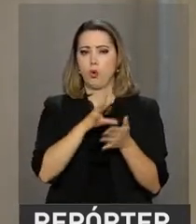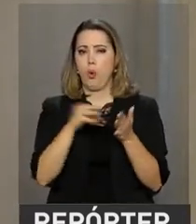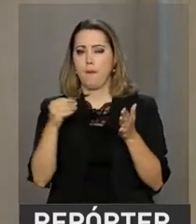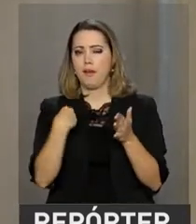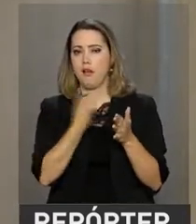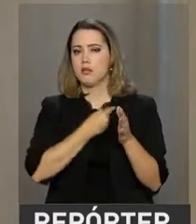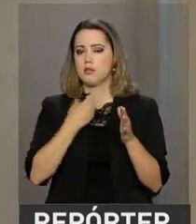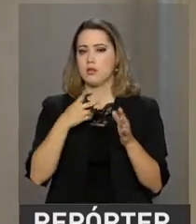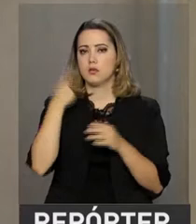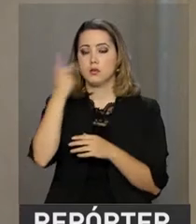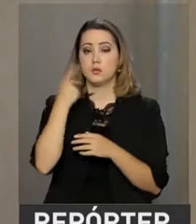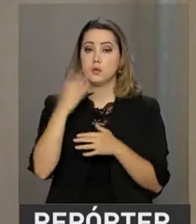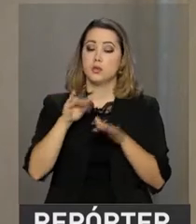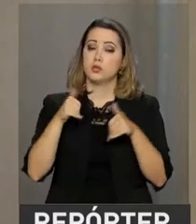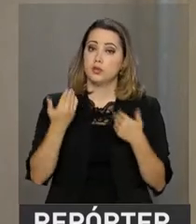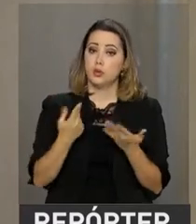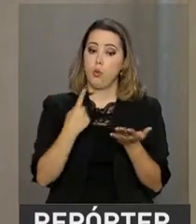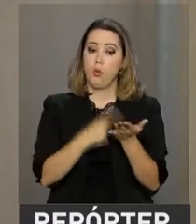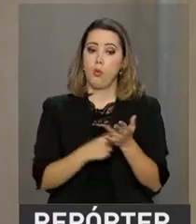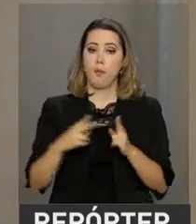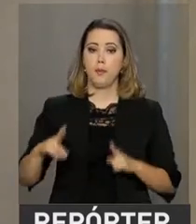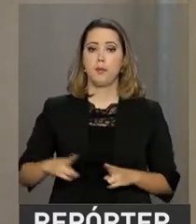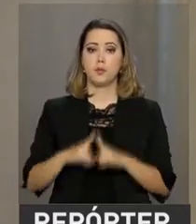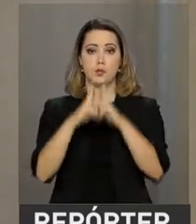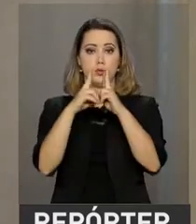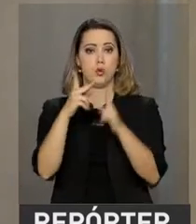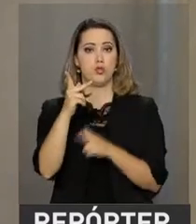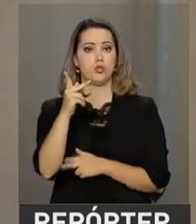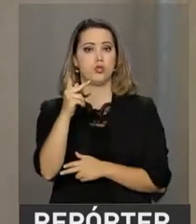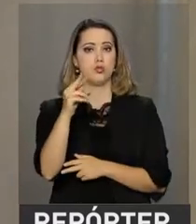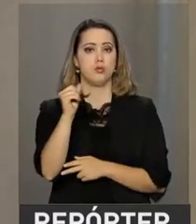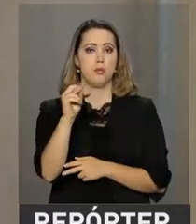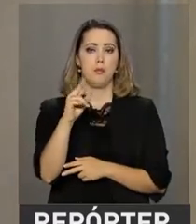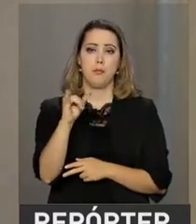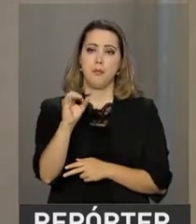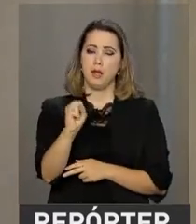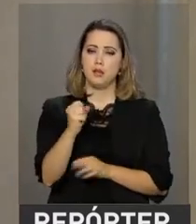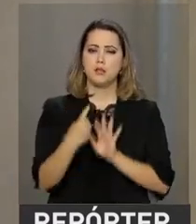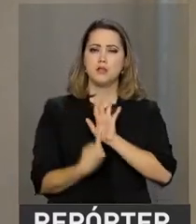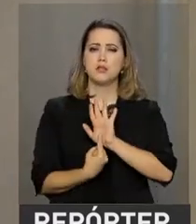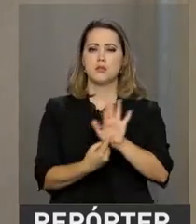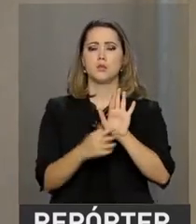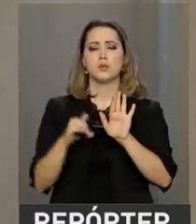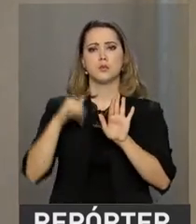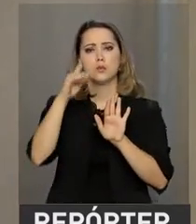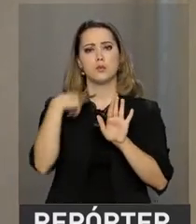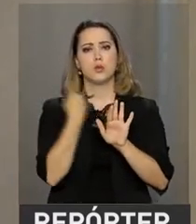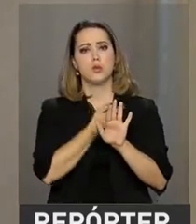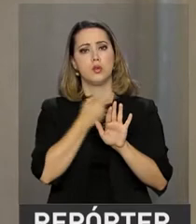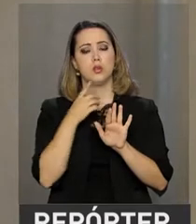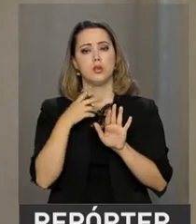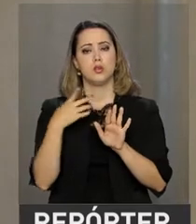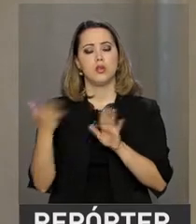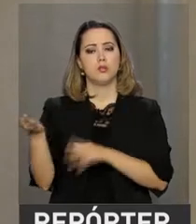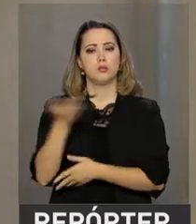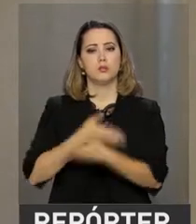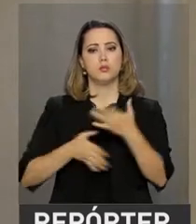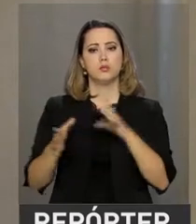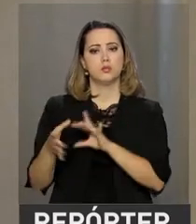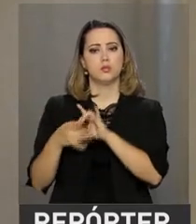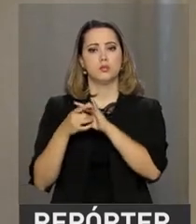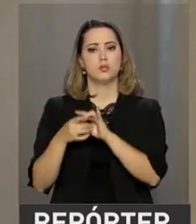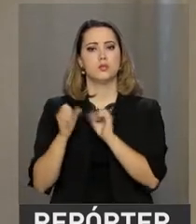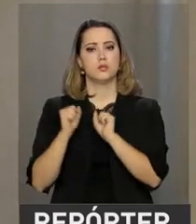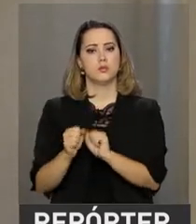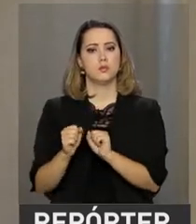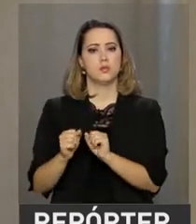Com o advento do Acordo de Paris, ficou ainda mais evidente que a nossa boa interação permitiu corrigir o rumo